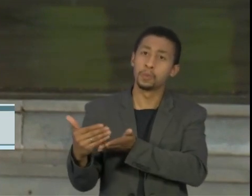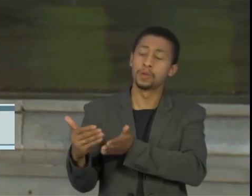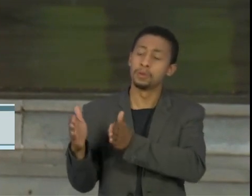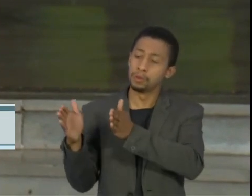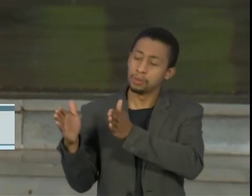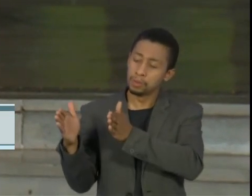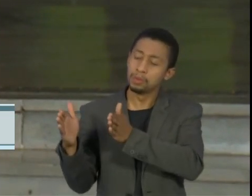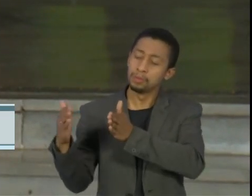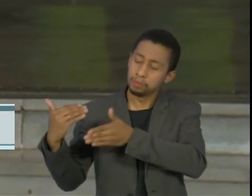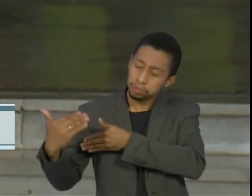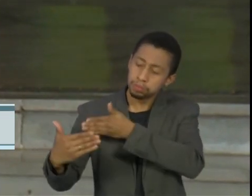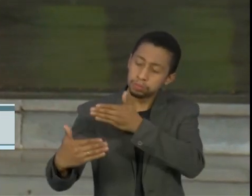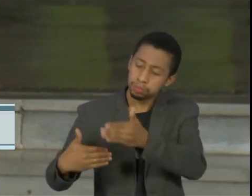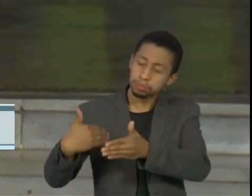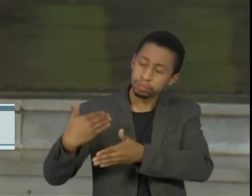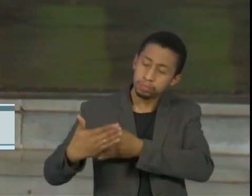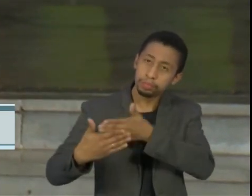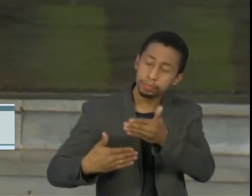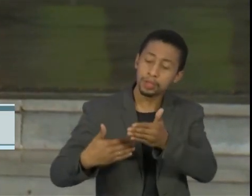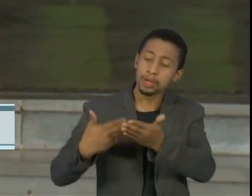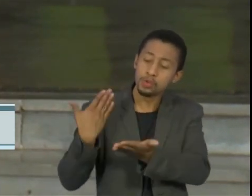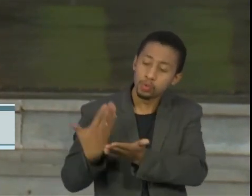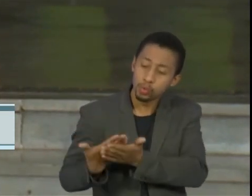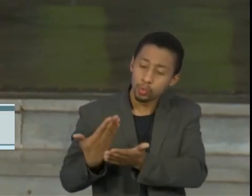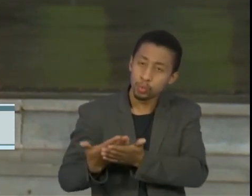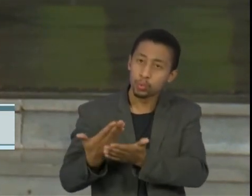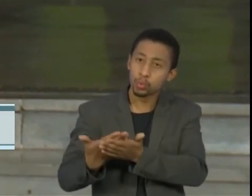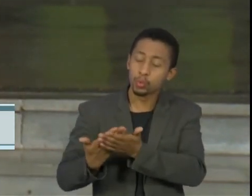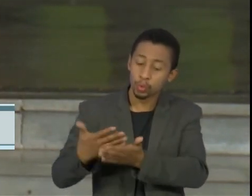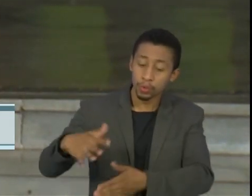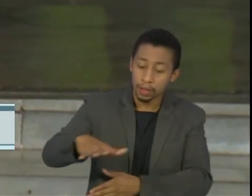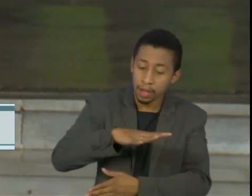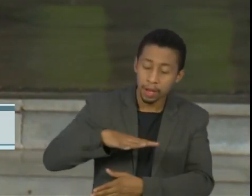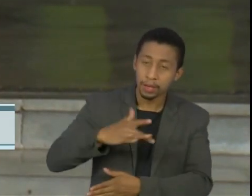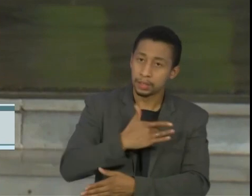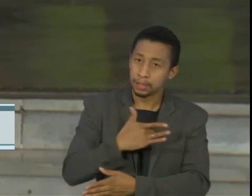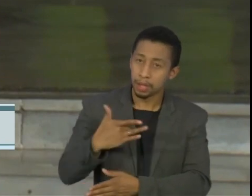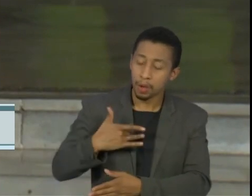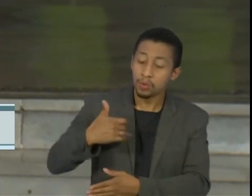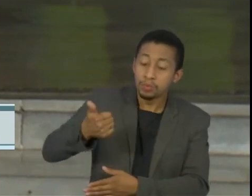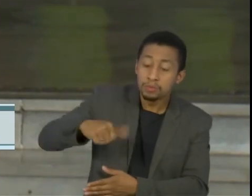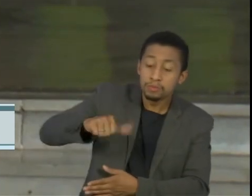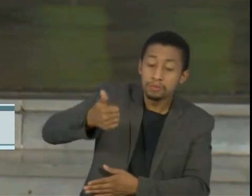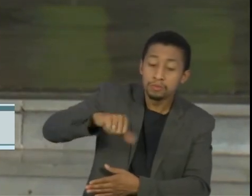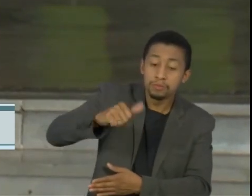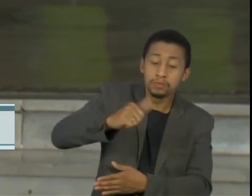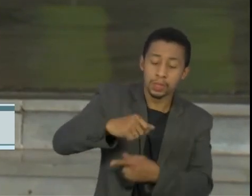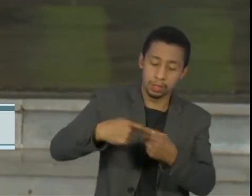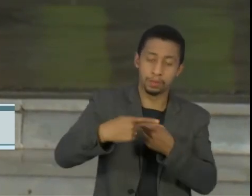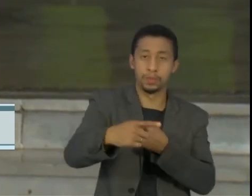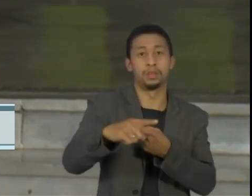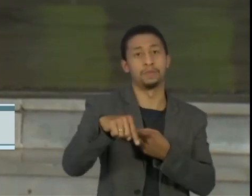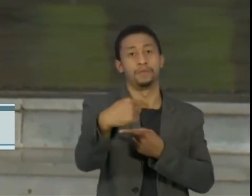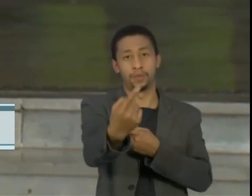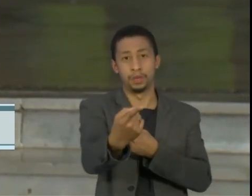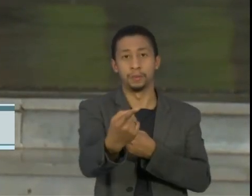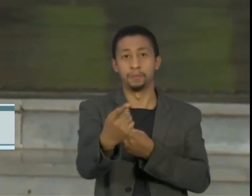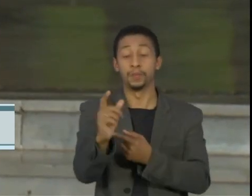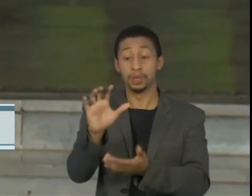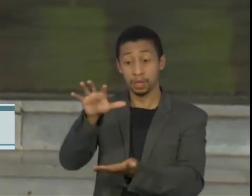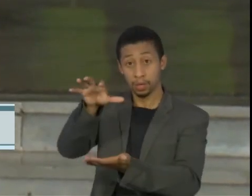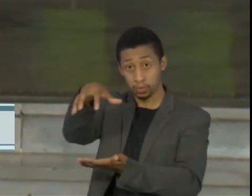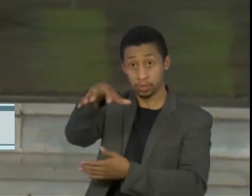estudo clínico em si. Nós esperamos começar também já a partir da semana que vem. Então, esses são os centros, essa